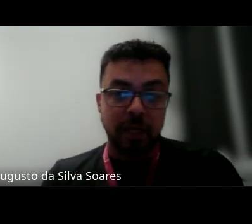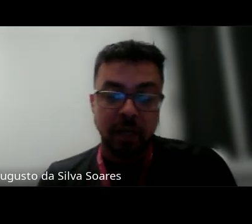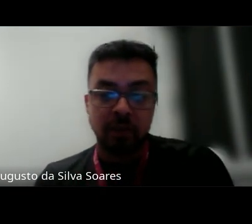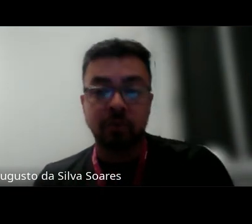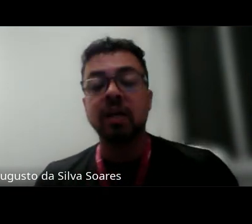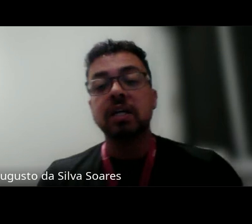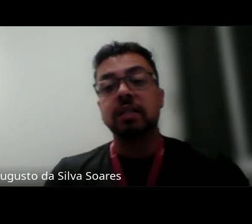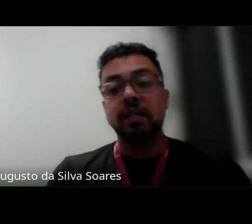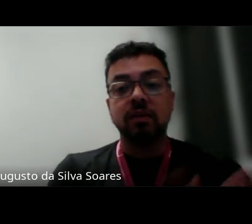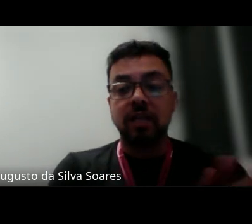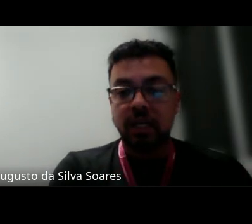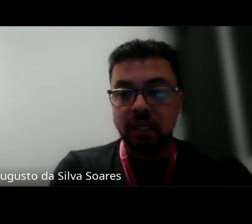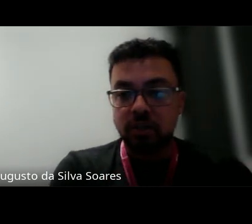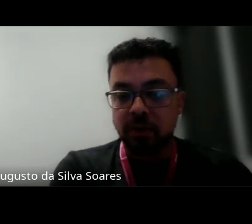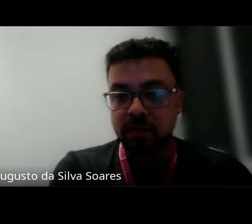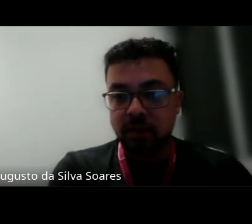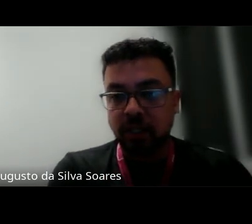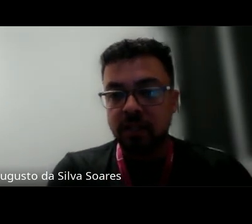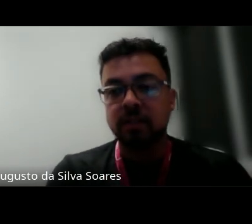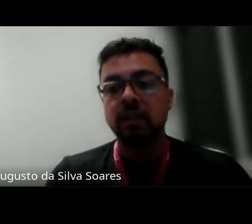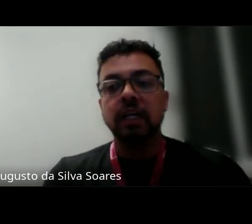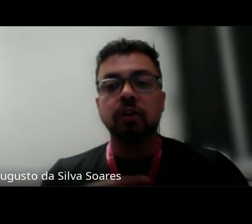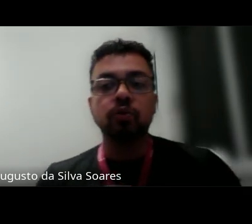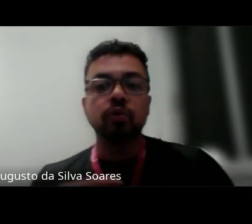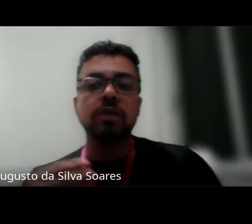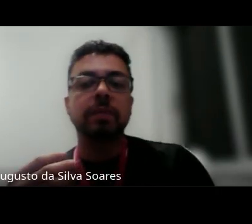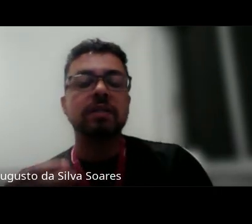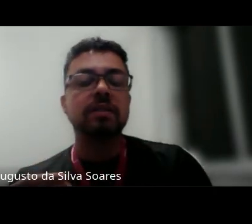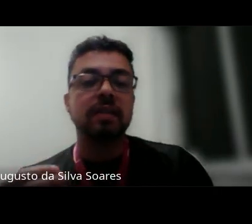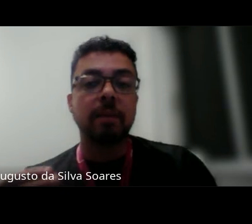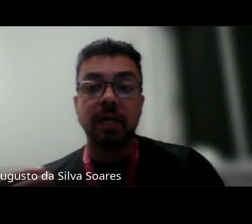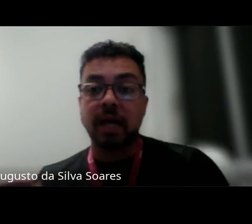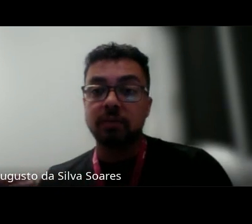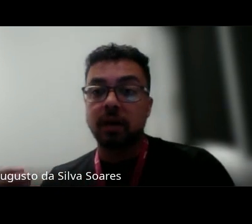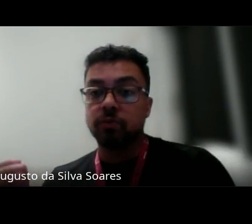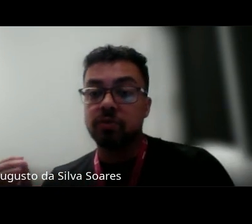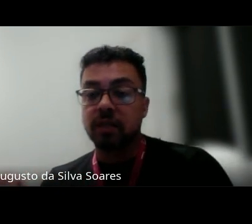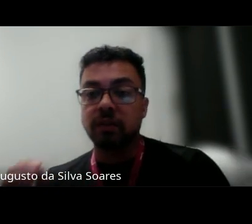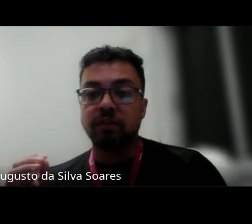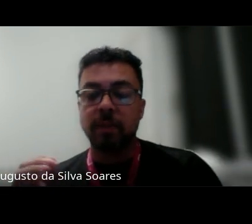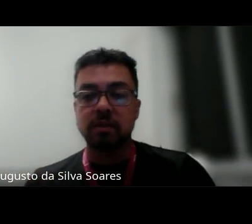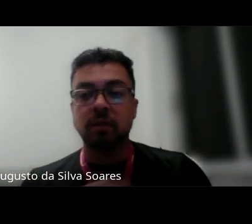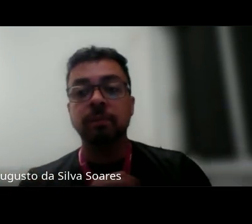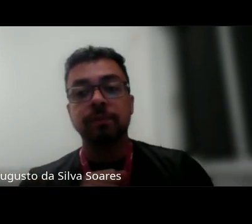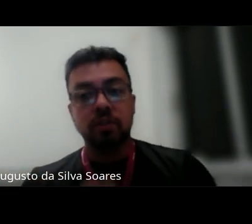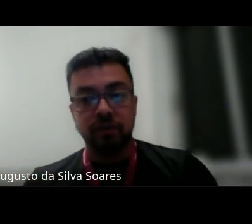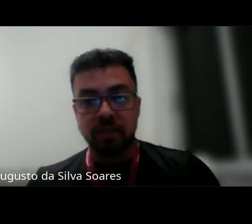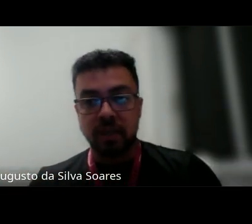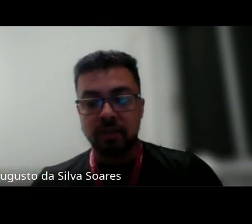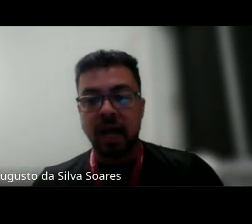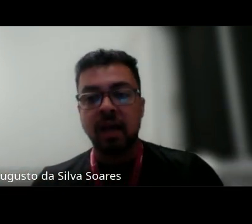um experimento seguindo as regrinhas de biossegurança. Então, tudo isso precisa ser aplicado na condução, na formação